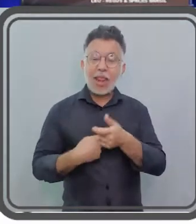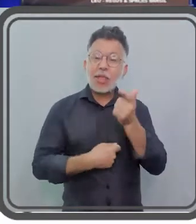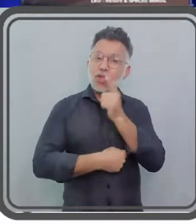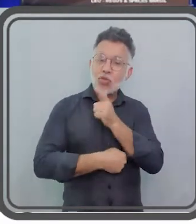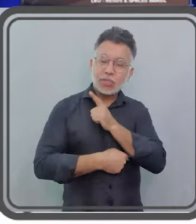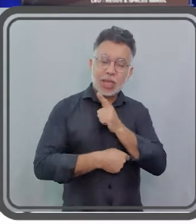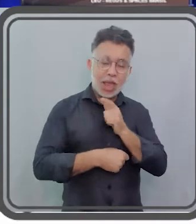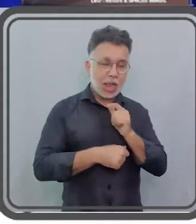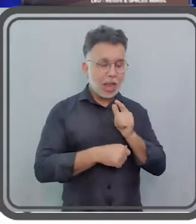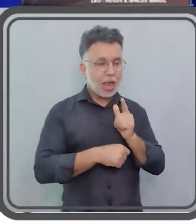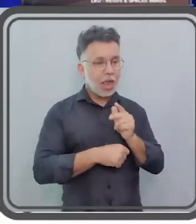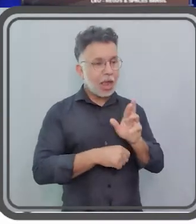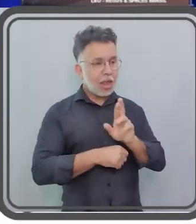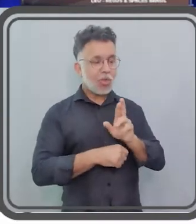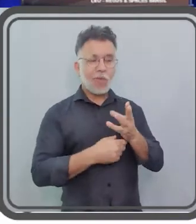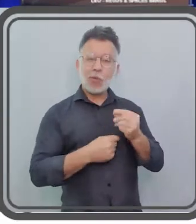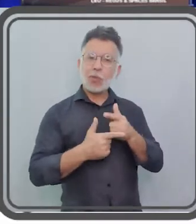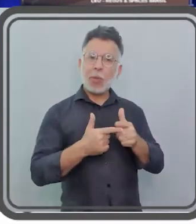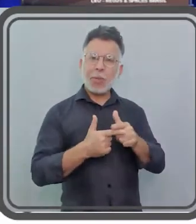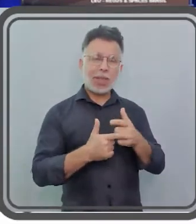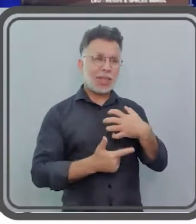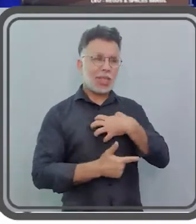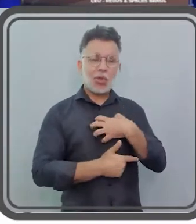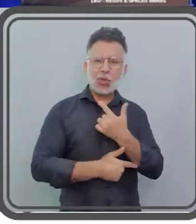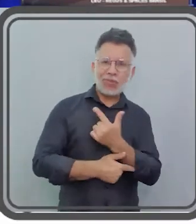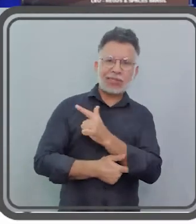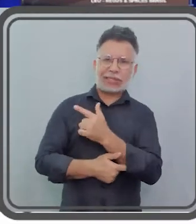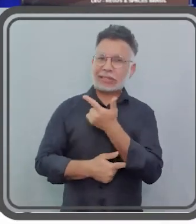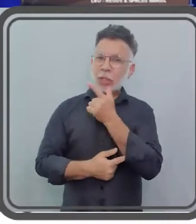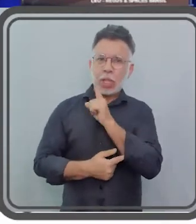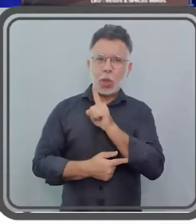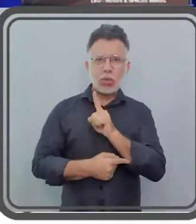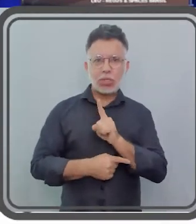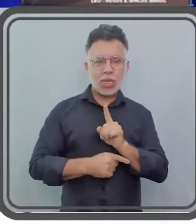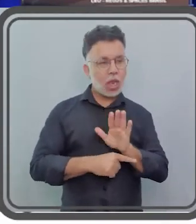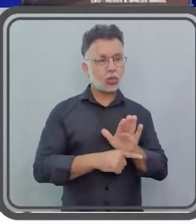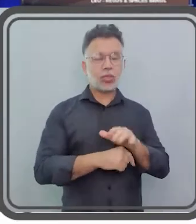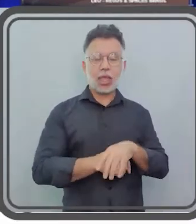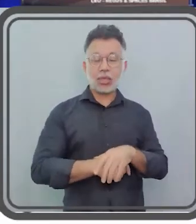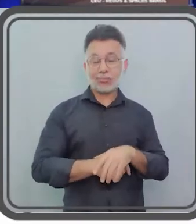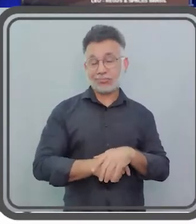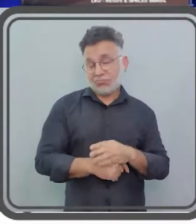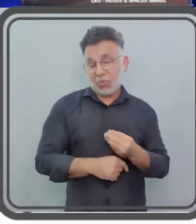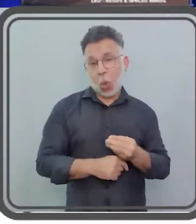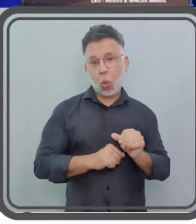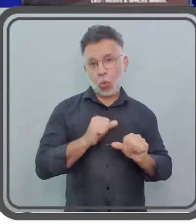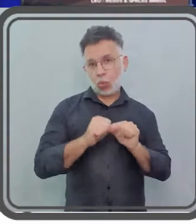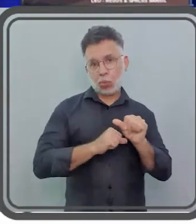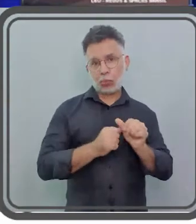resolver muitos problemas que, de outra maneira, não iam ser resolvidos ou identificados.